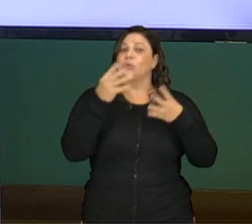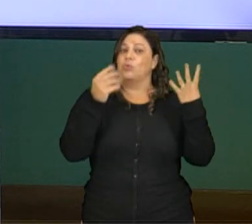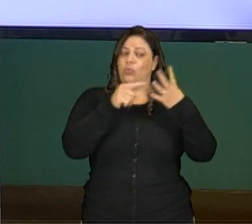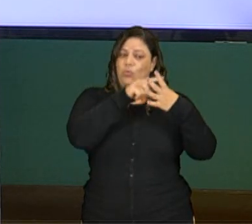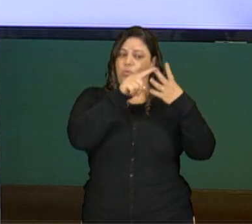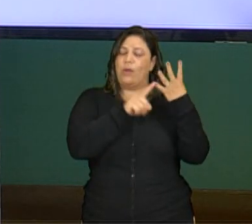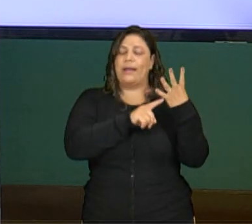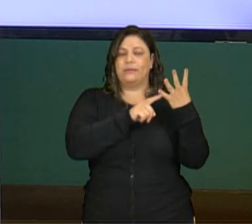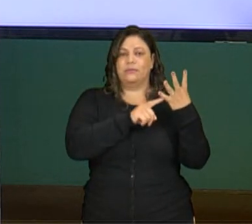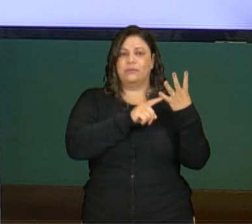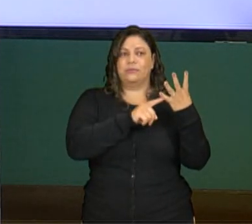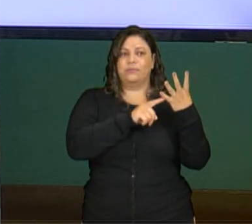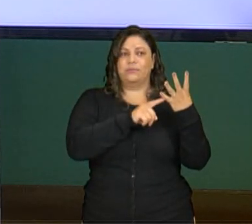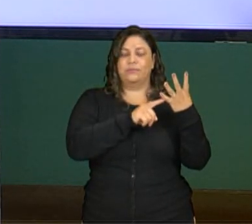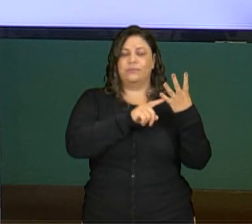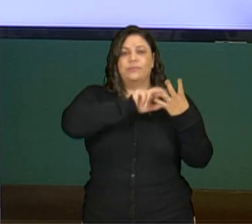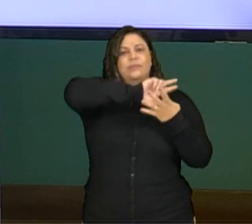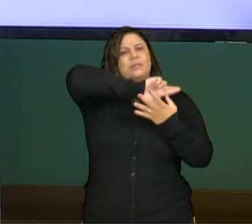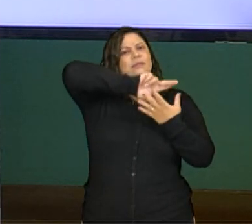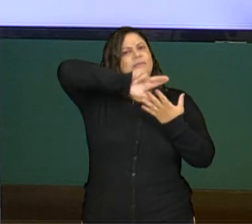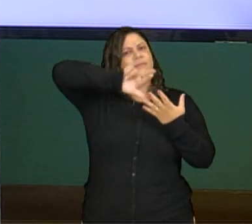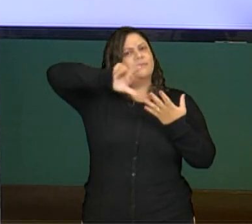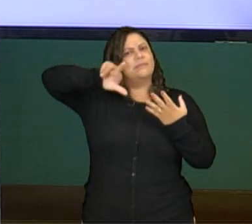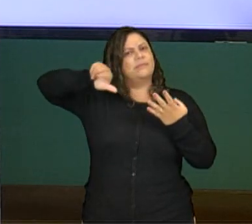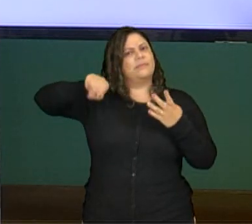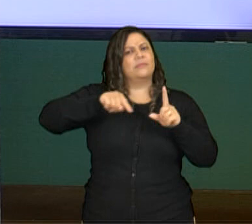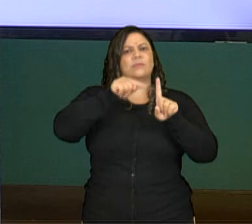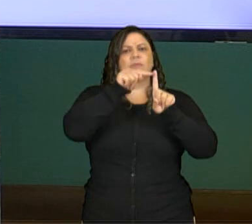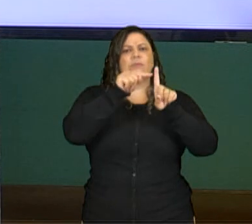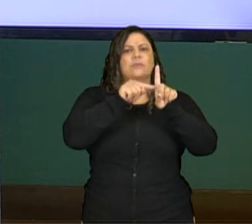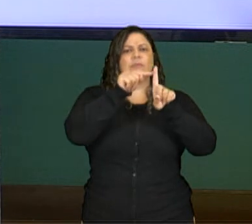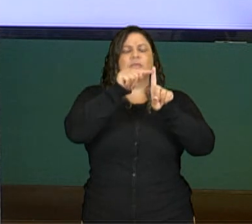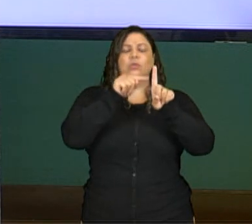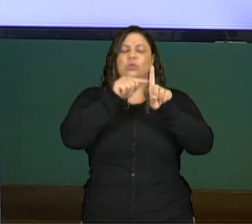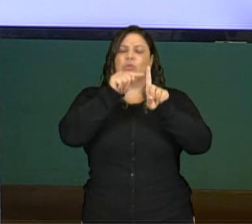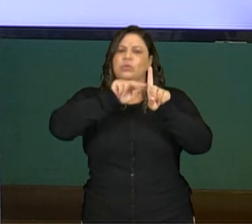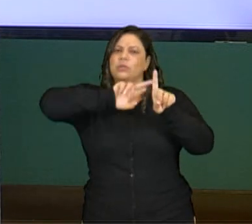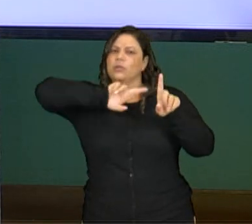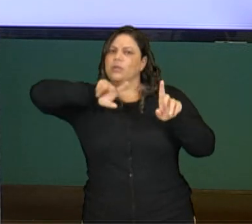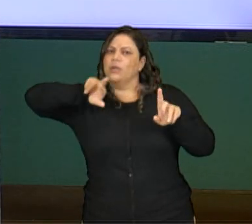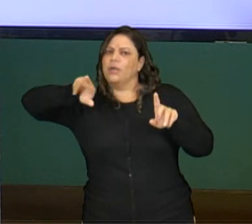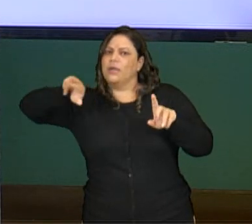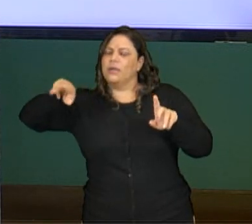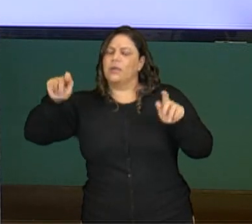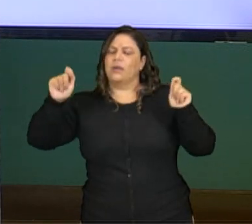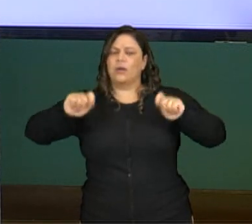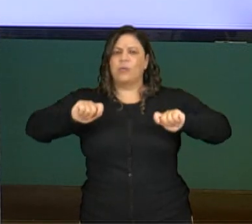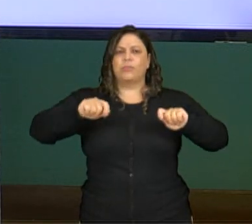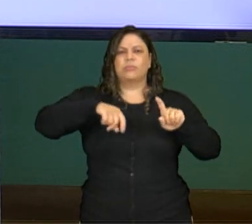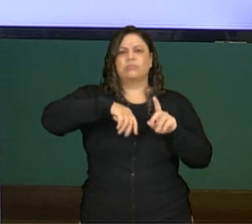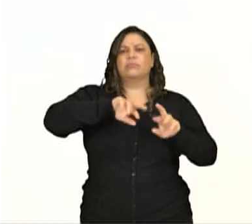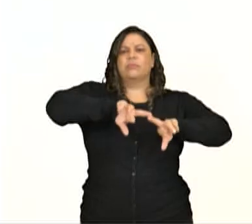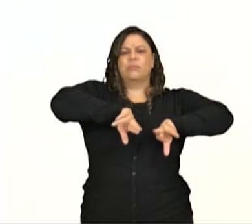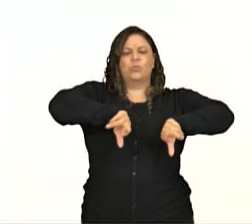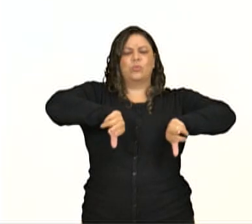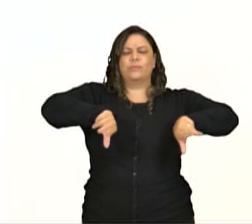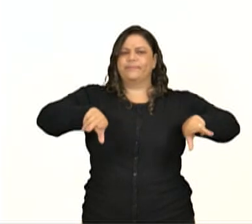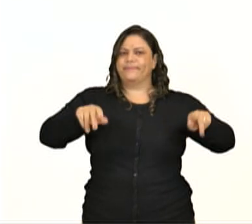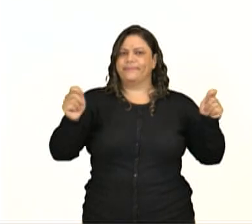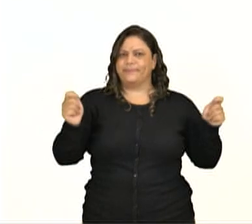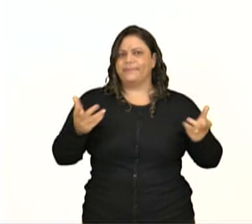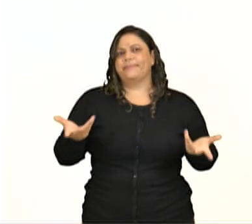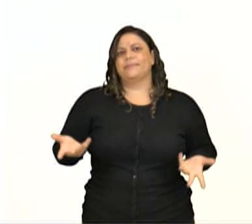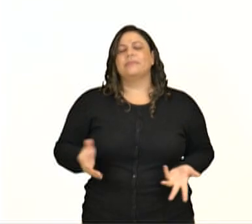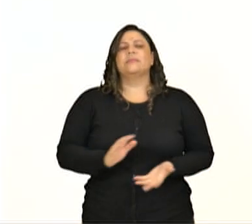forma variados tipos de ligações químicas, ele efetua várias ligações múltiplas. Observe aqui